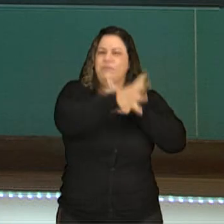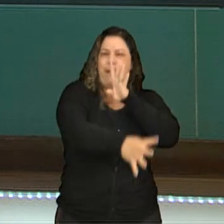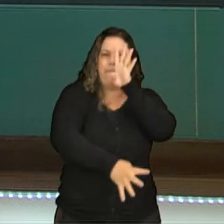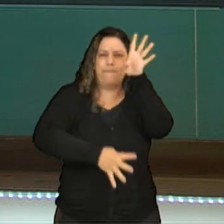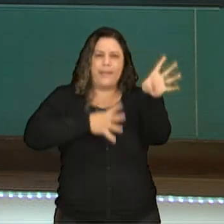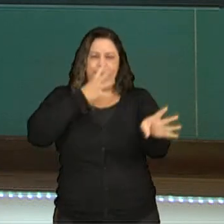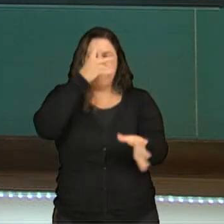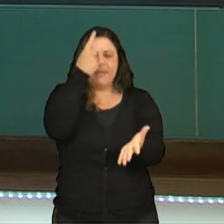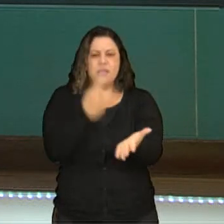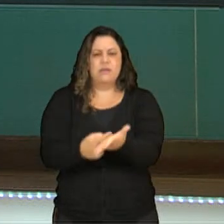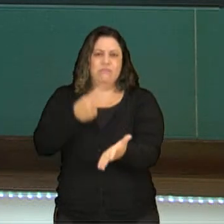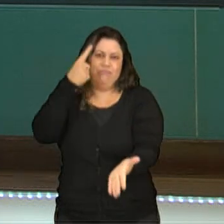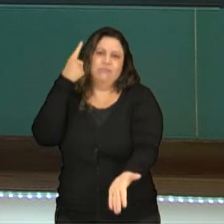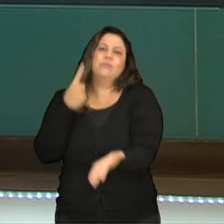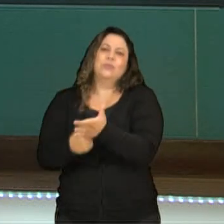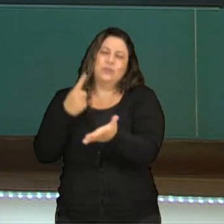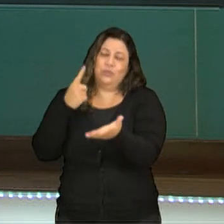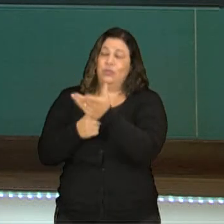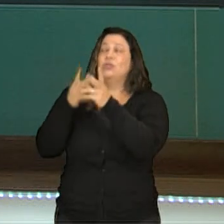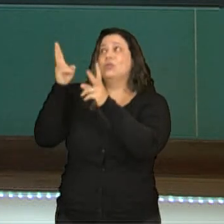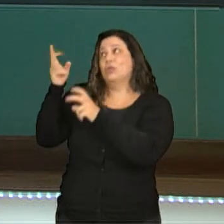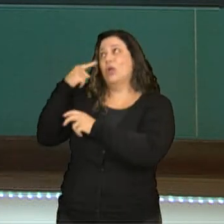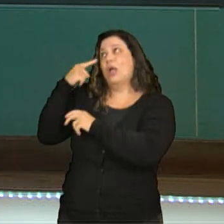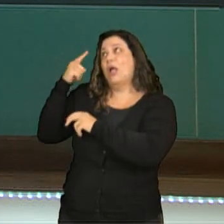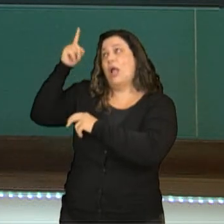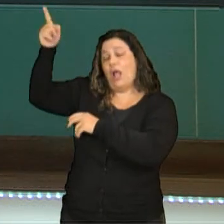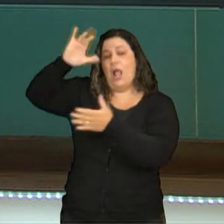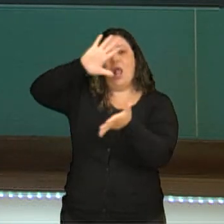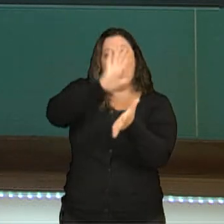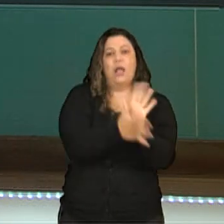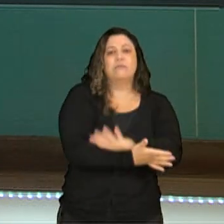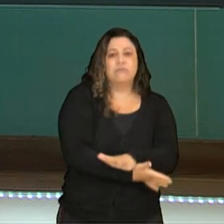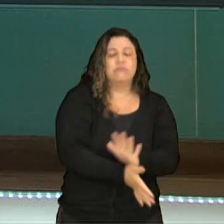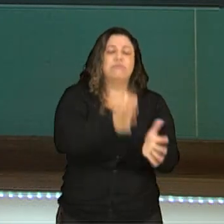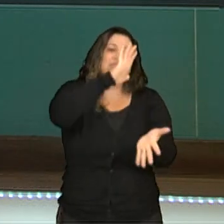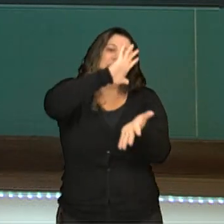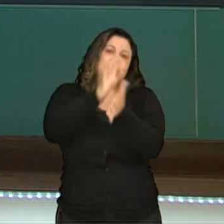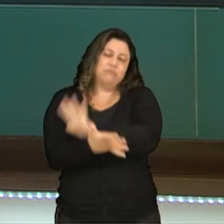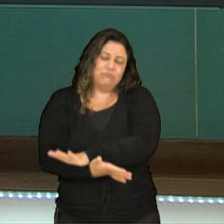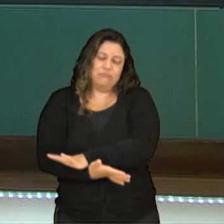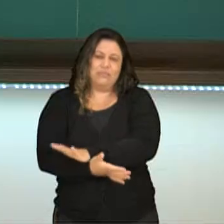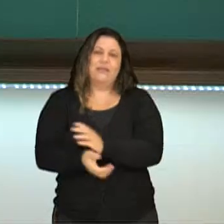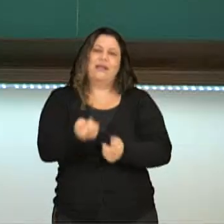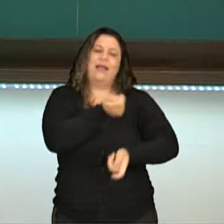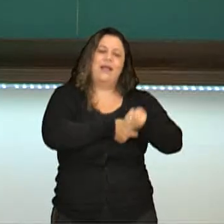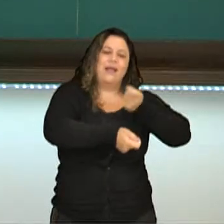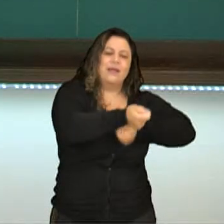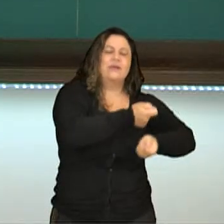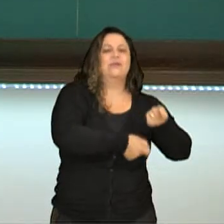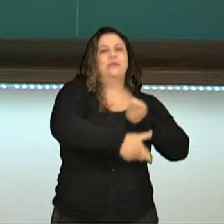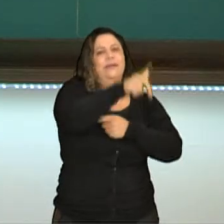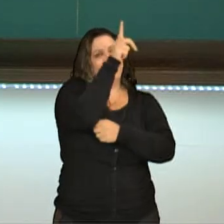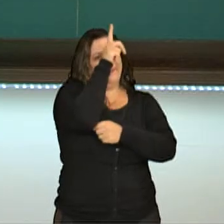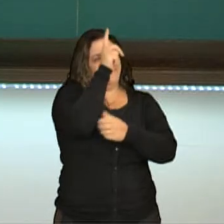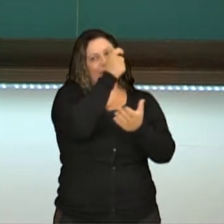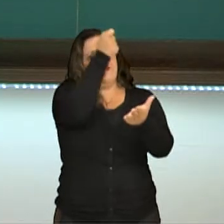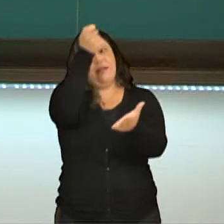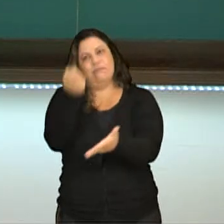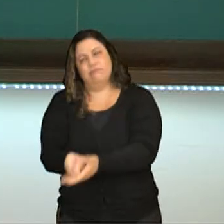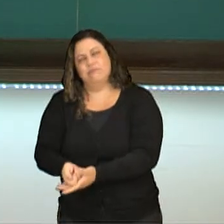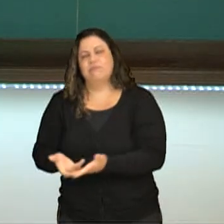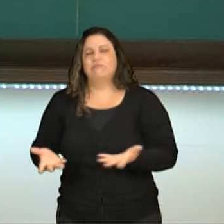este Acordo de Versalhes, que destruiu aí mais um pouco a economia alemã. Além